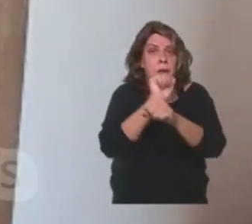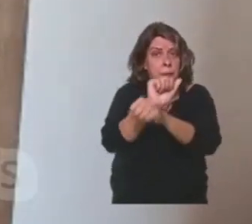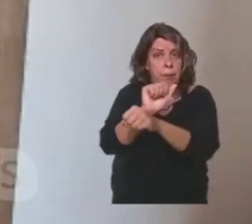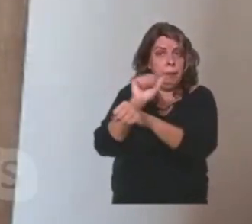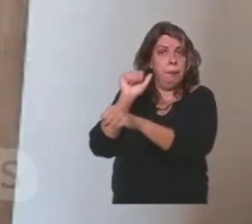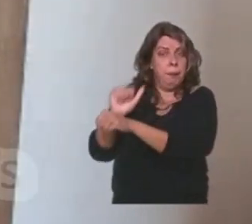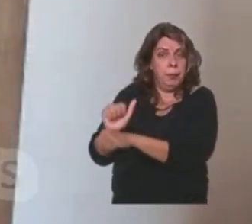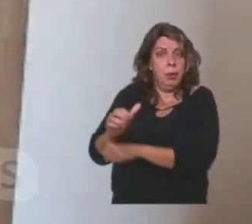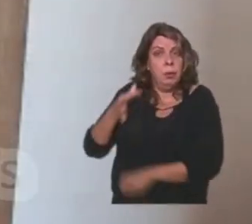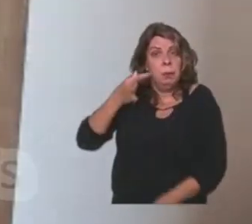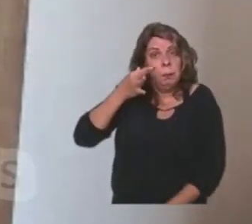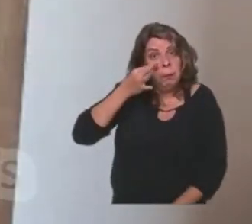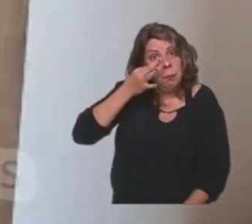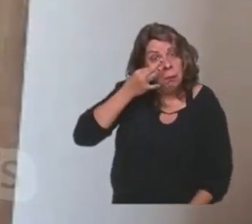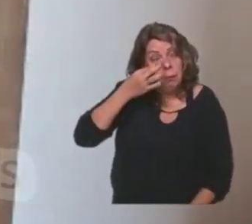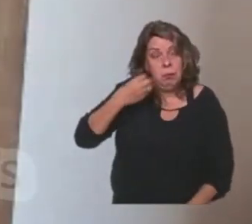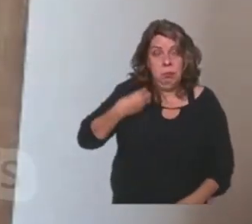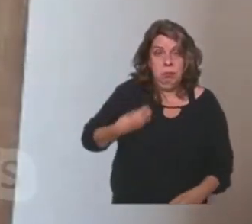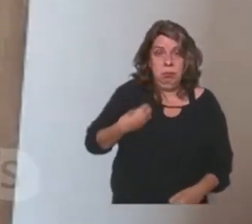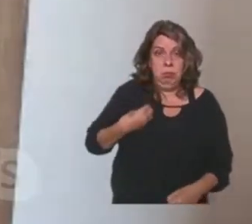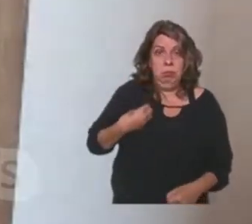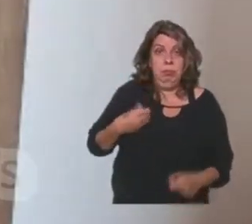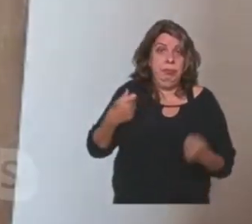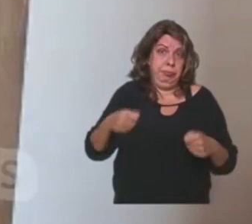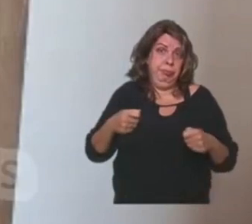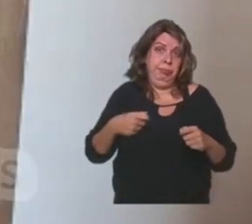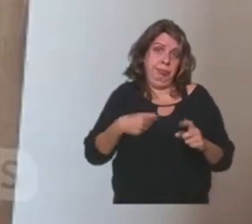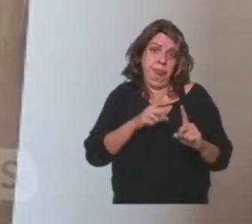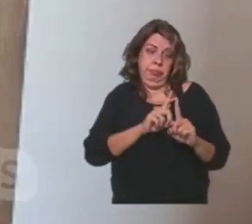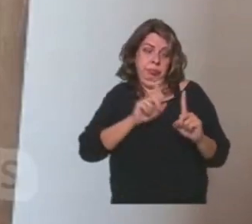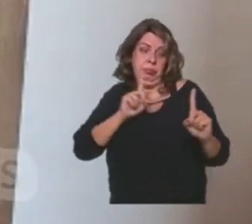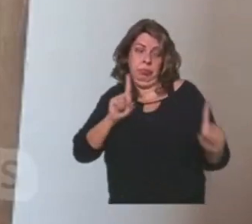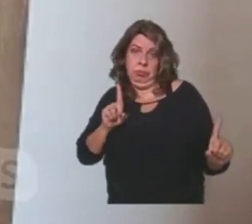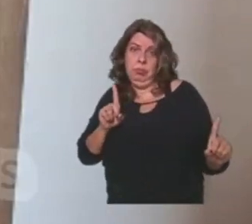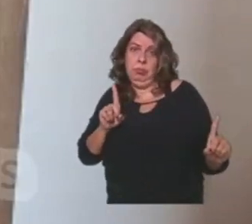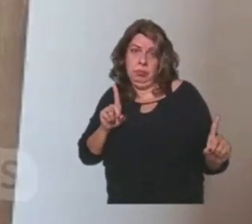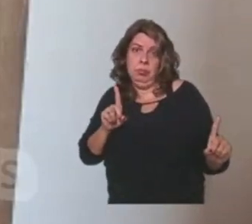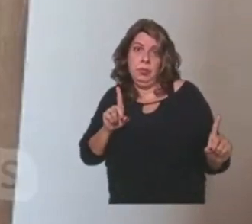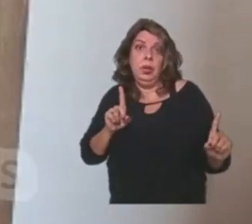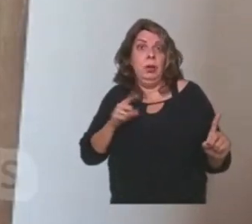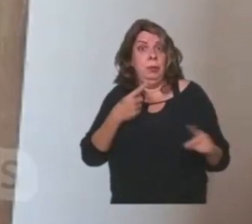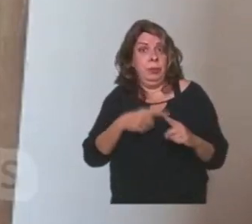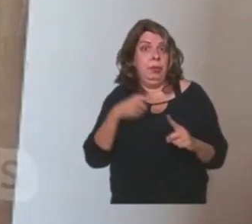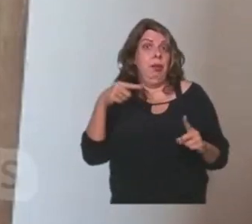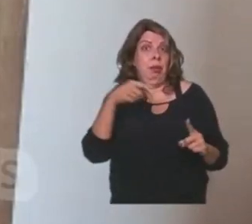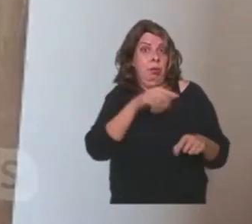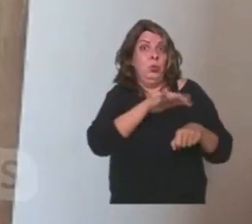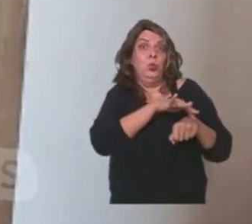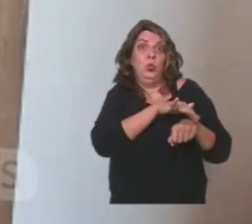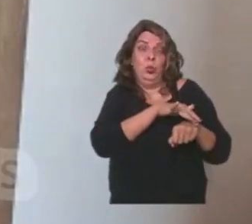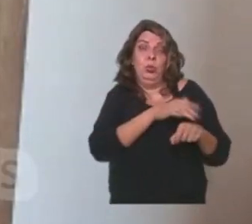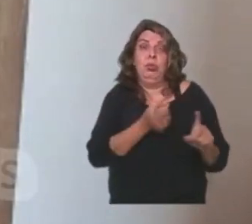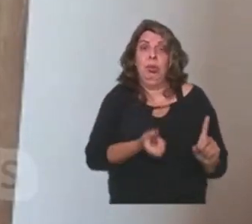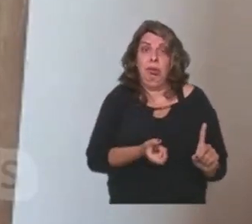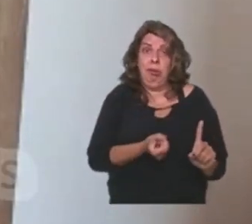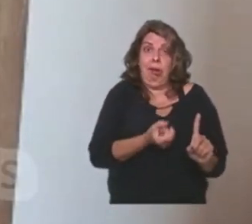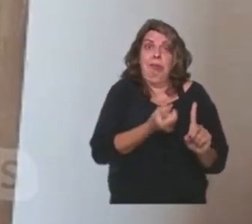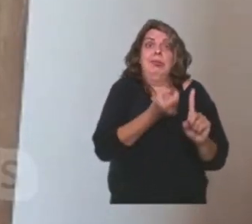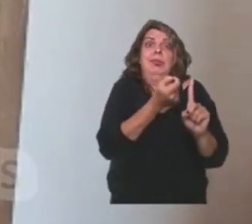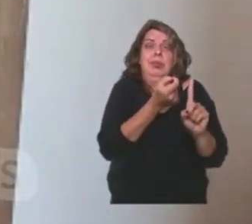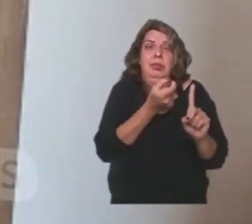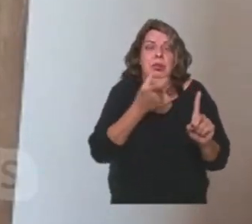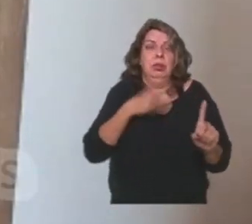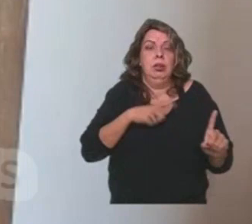junto a presencialmente, junto à criança, porque nós precisamos preservar, porque são crianças de grupos de risco, né, em câncer. E aí o